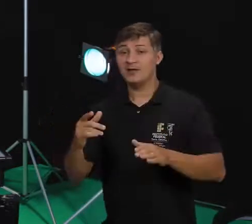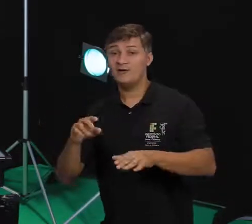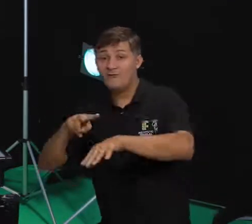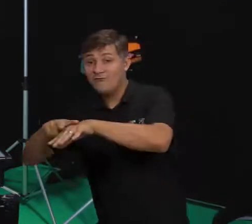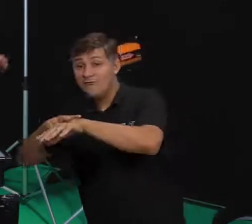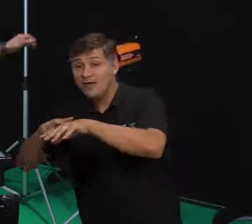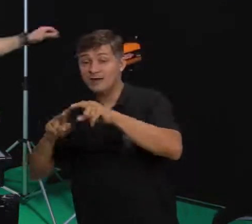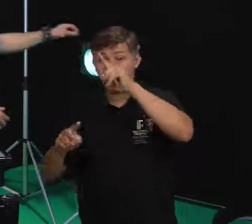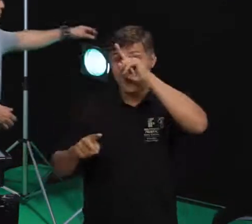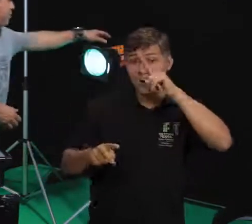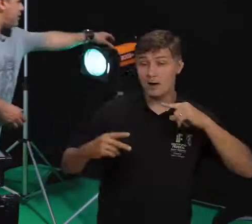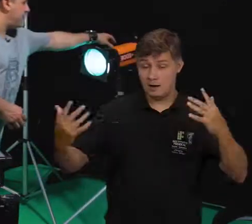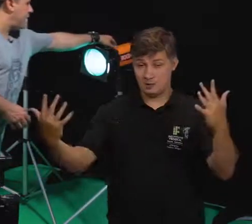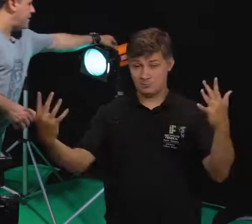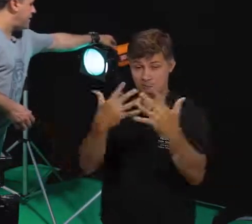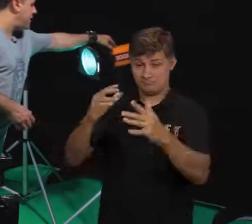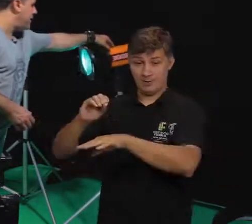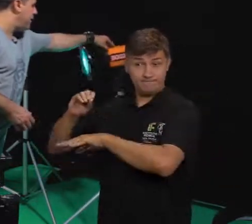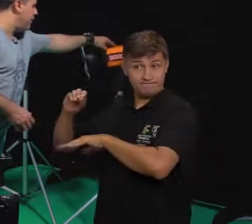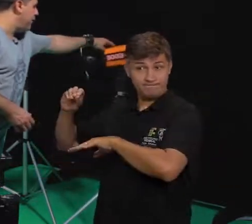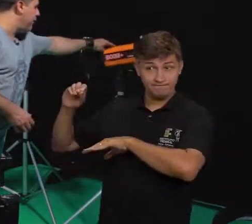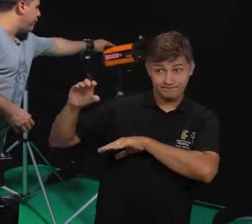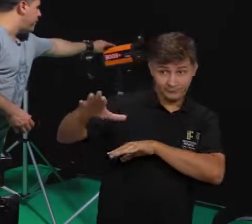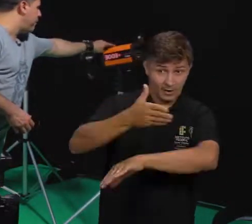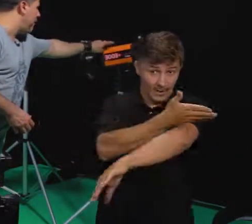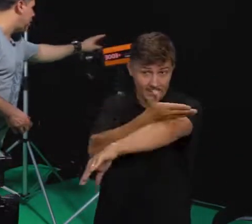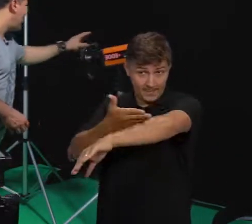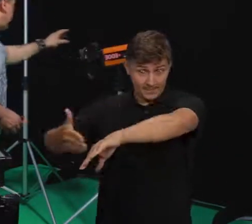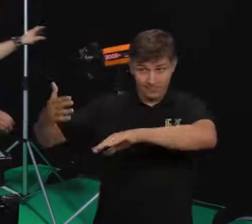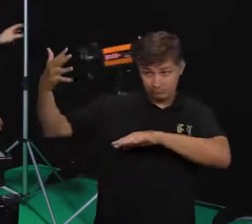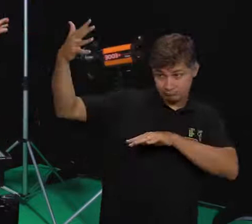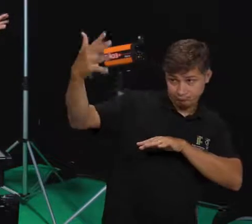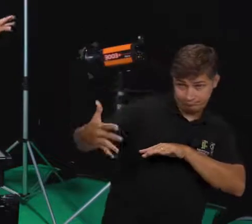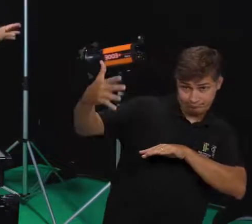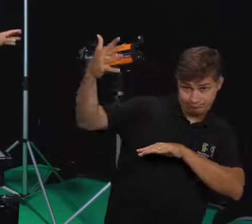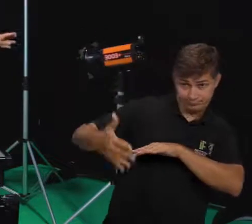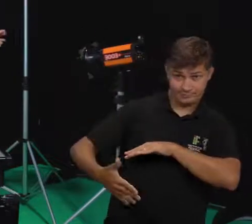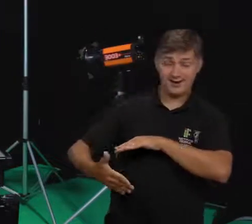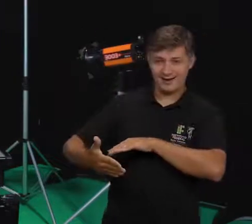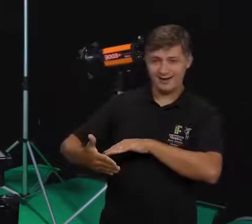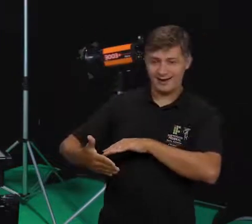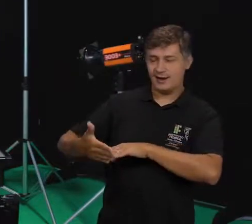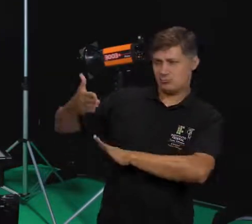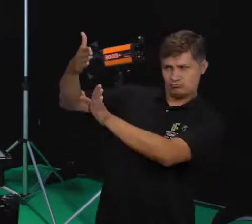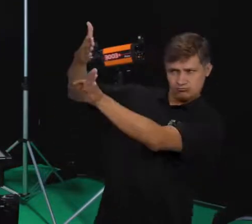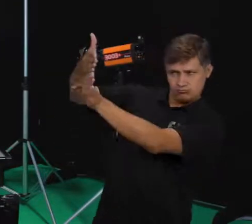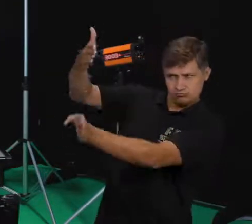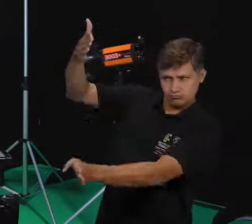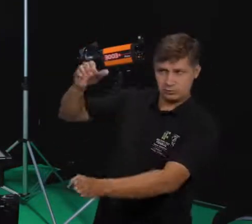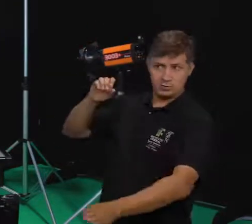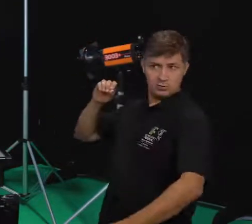o amarelo. E ela vai projetar lá naquele fundo branco, então a luz vai disparar,